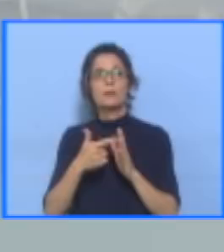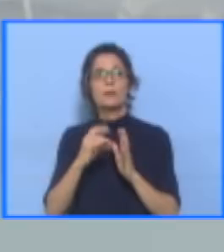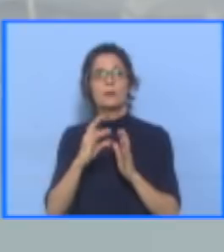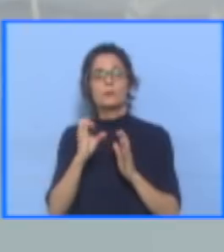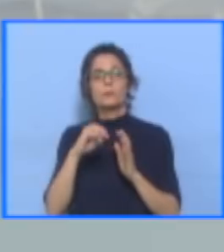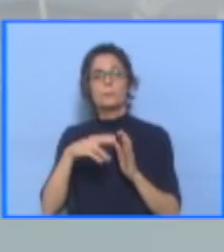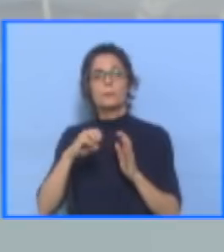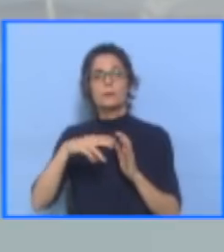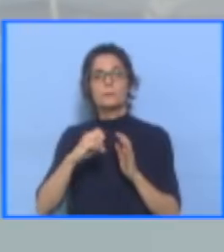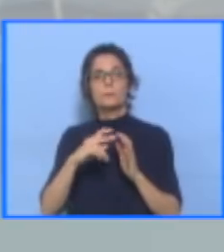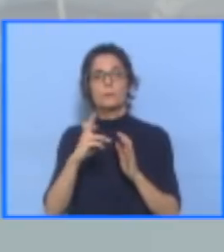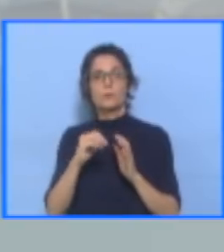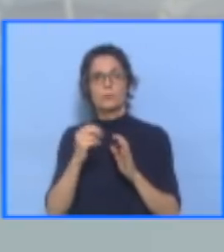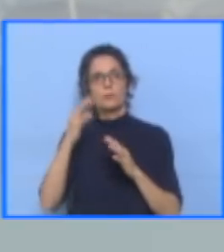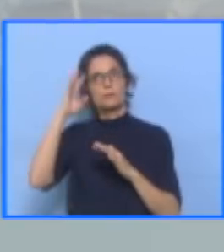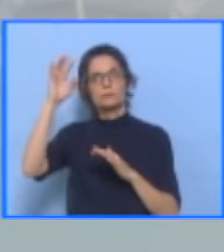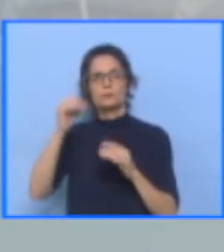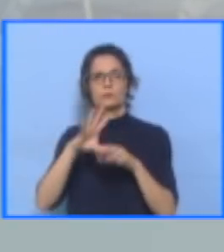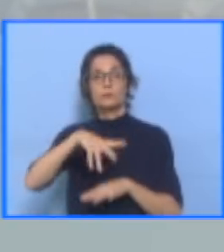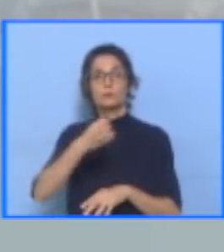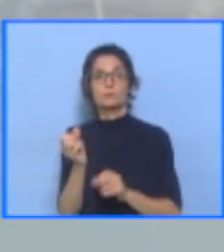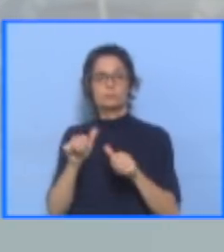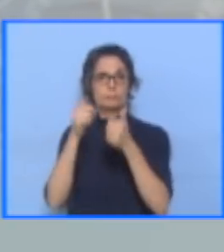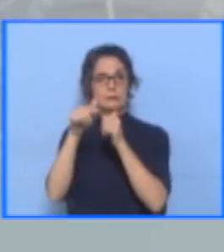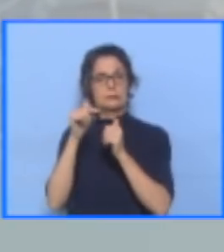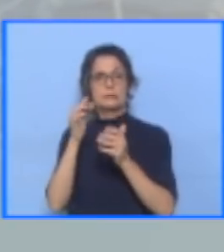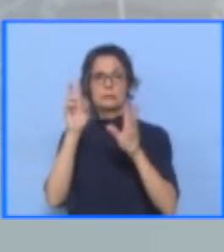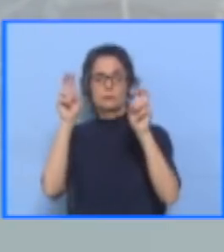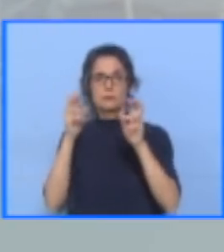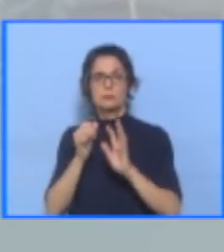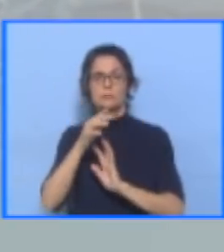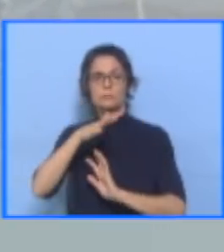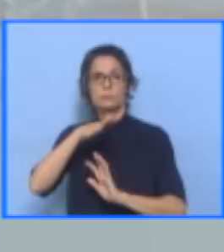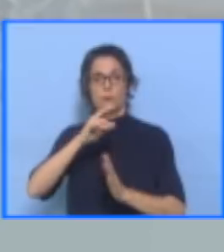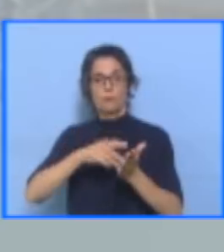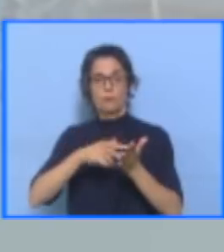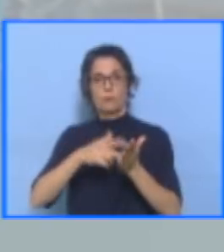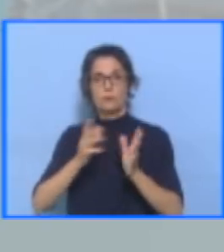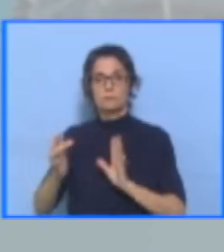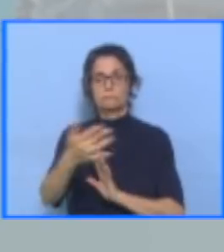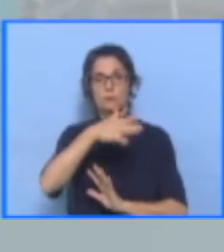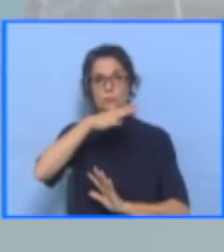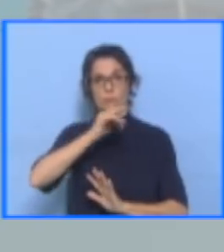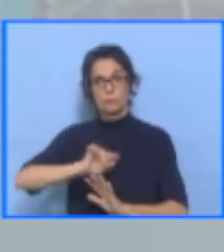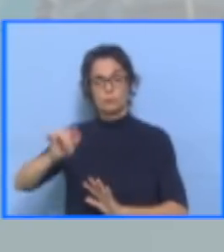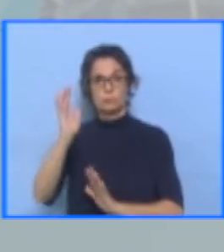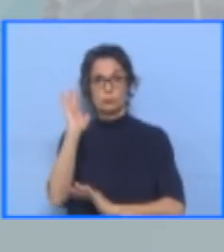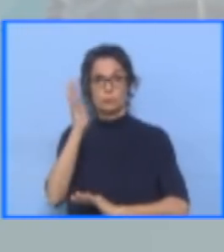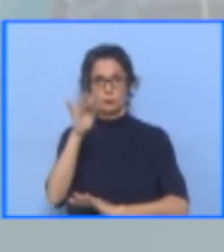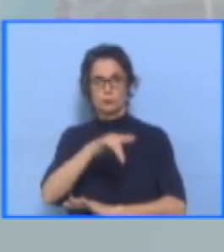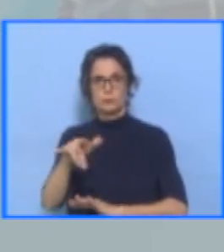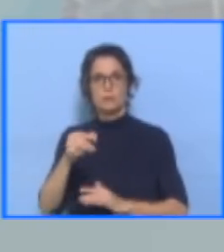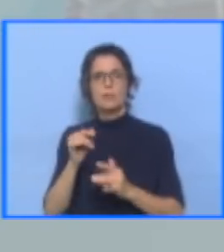mundo melhor foi o tema para um congresso e é o título do livro que reúne as comunicações aí realizadas. Um